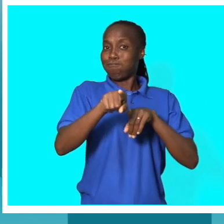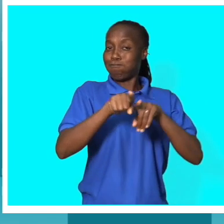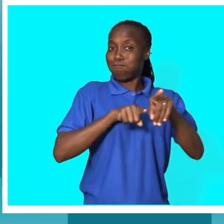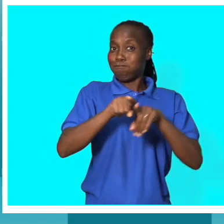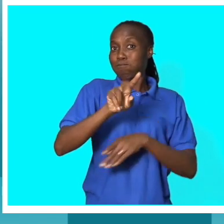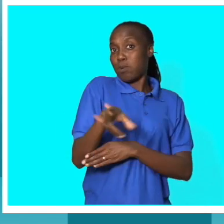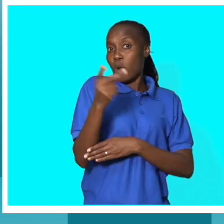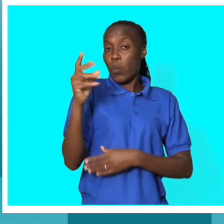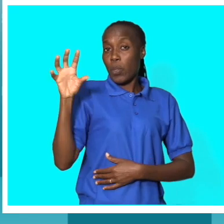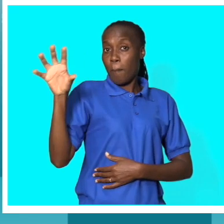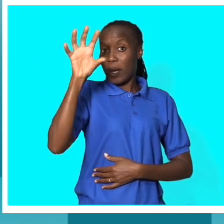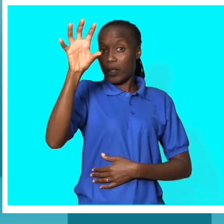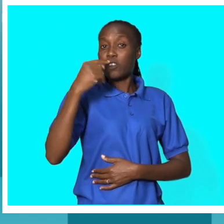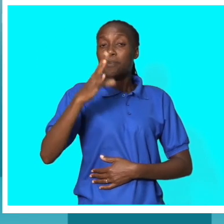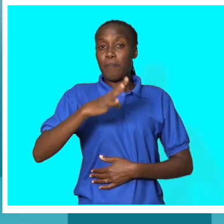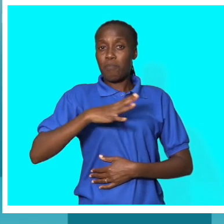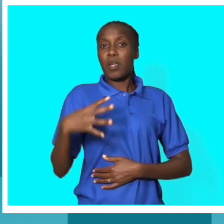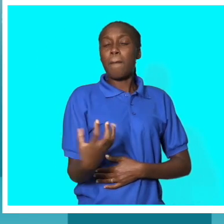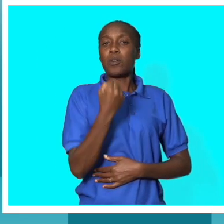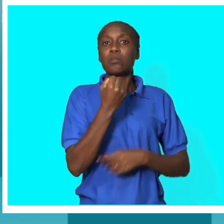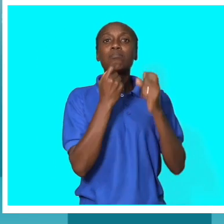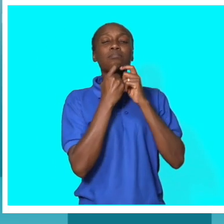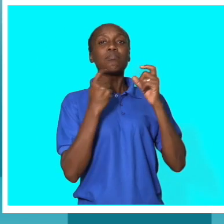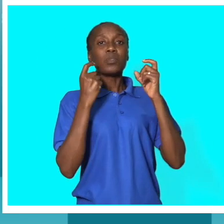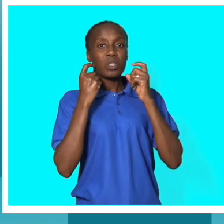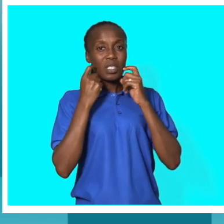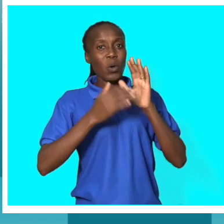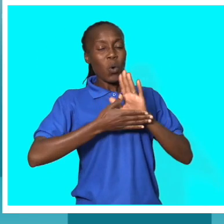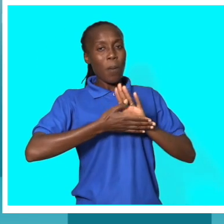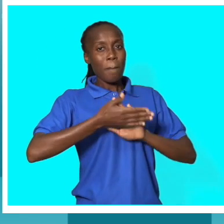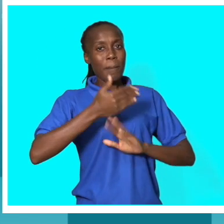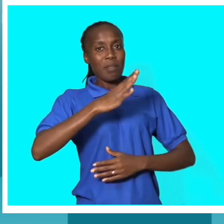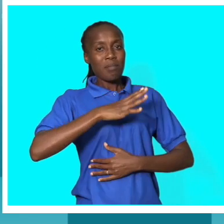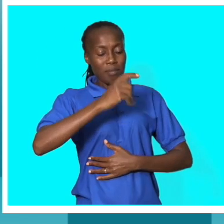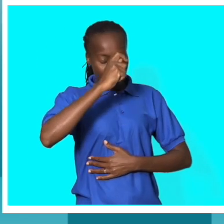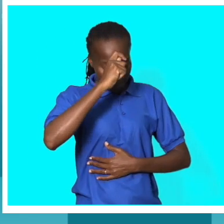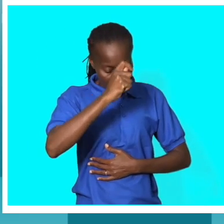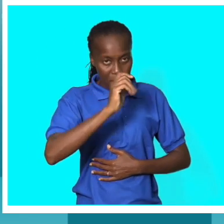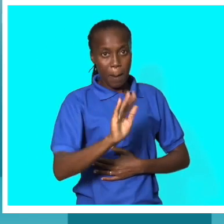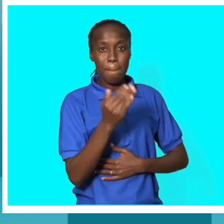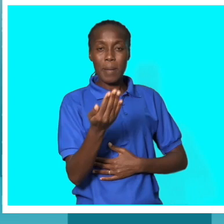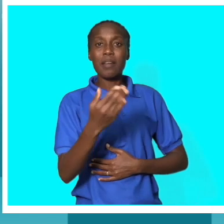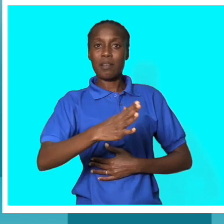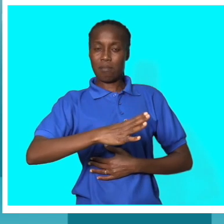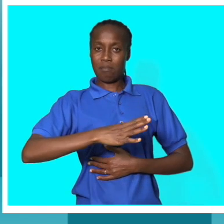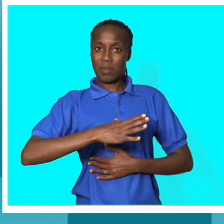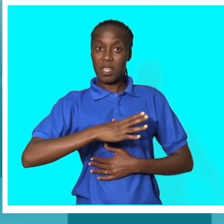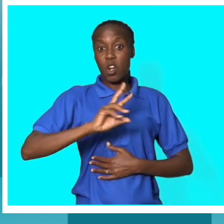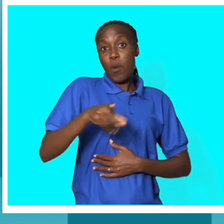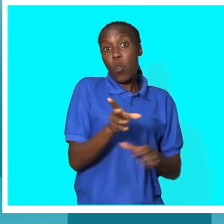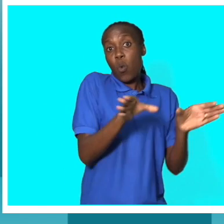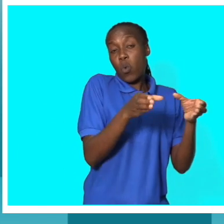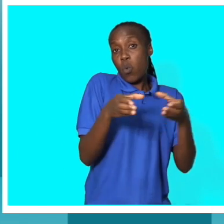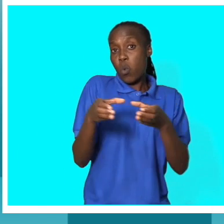continental, mas também o que vai permitir que Moçambique comece a ter respeito e seja sorteado com seleções menos